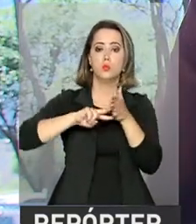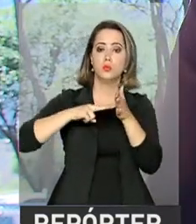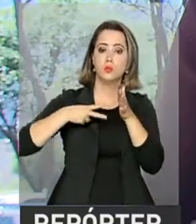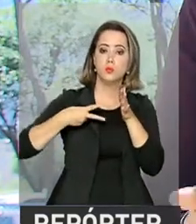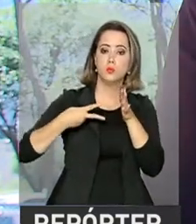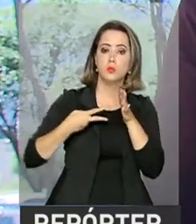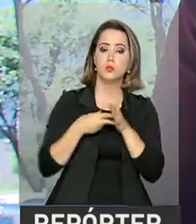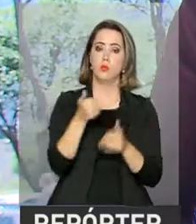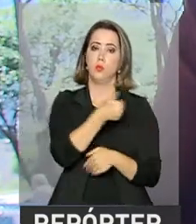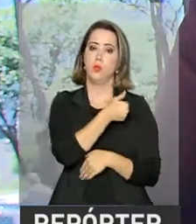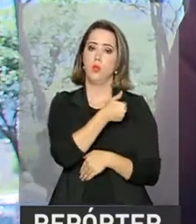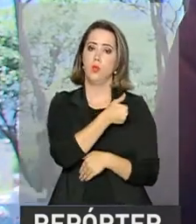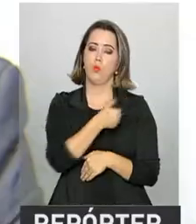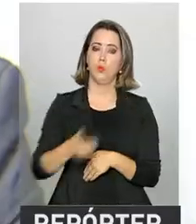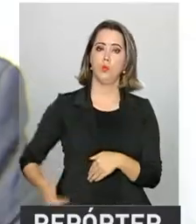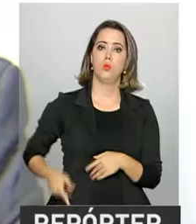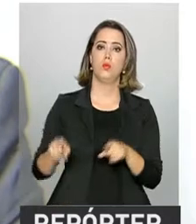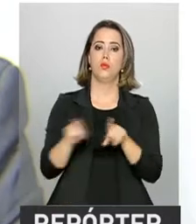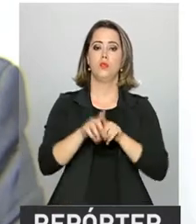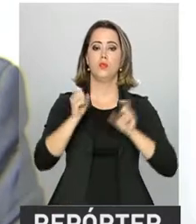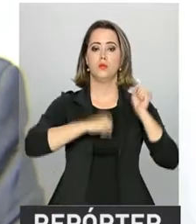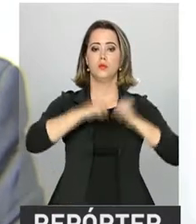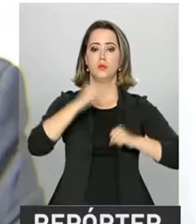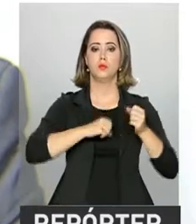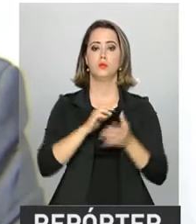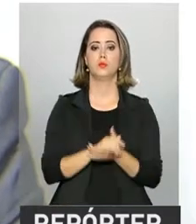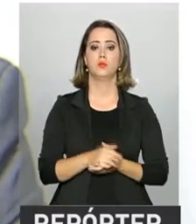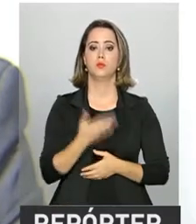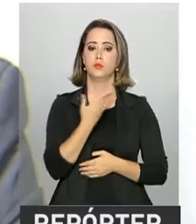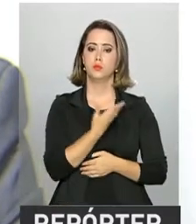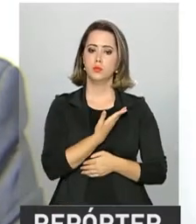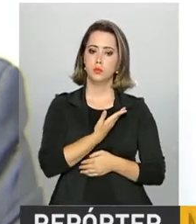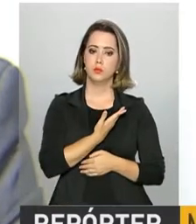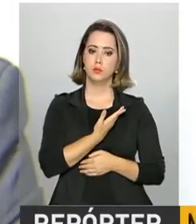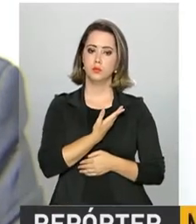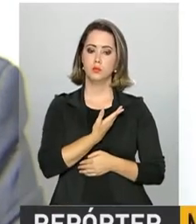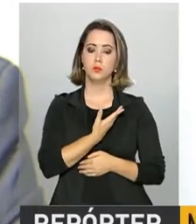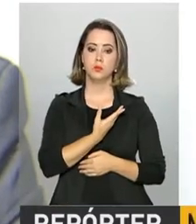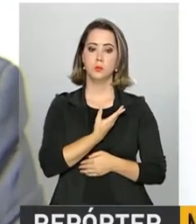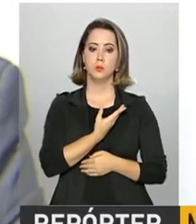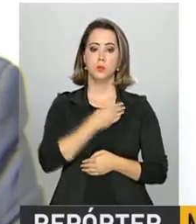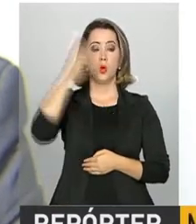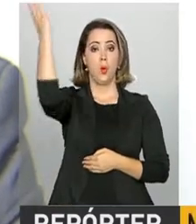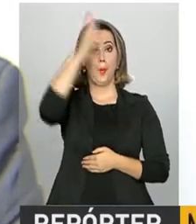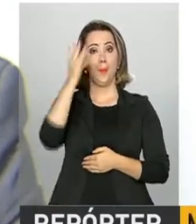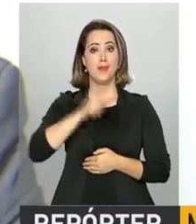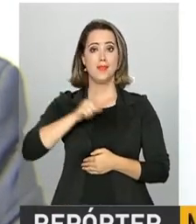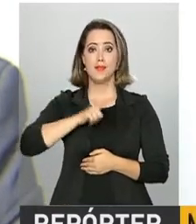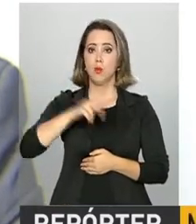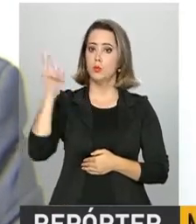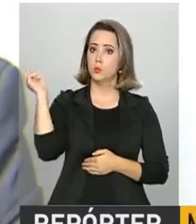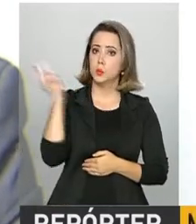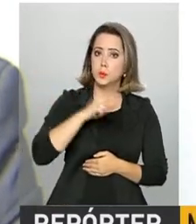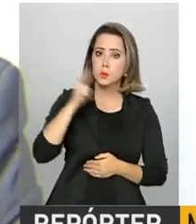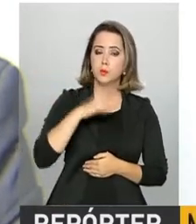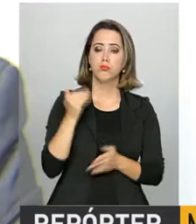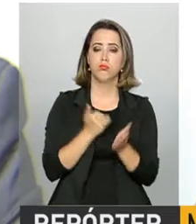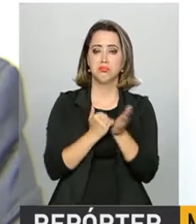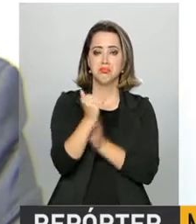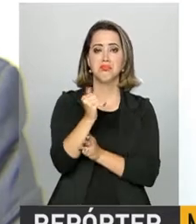do governo e da indústria. O Brasil tem pressa, porque isso eu ouvia e continuo